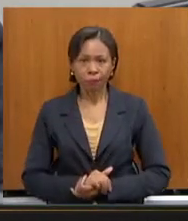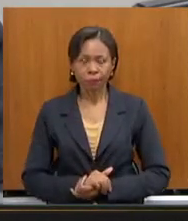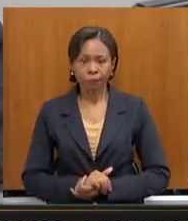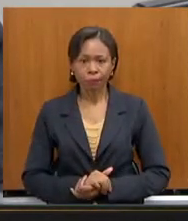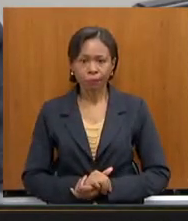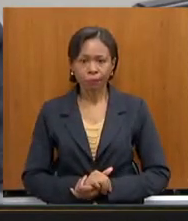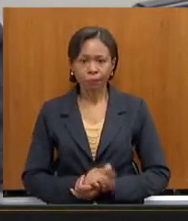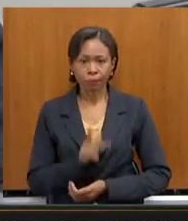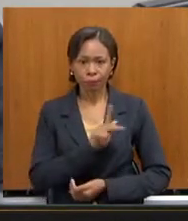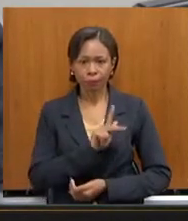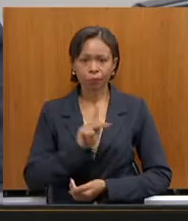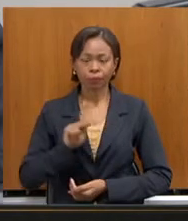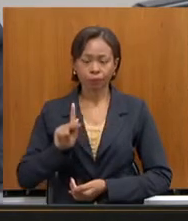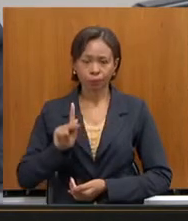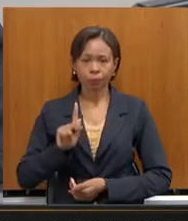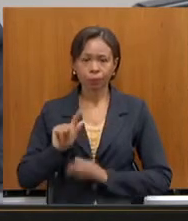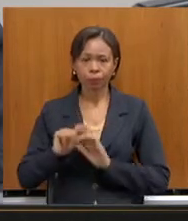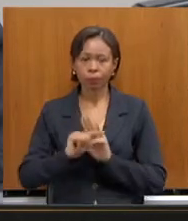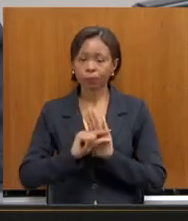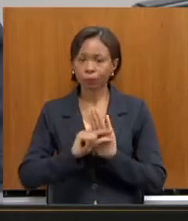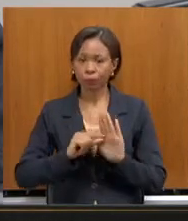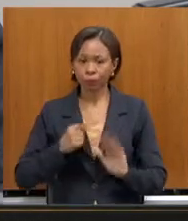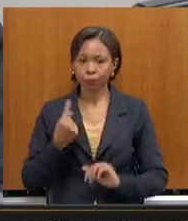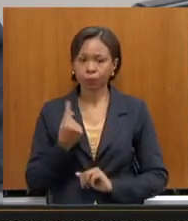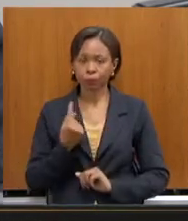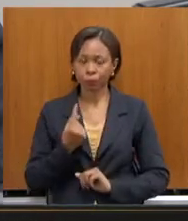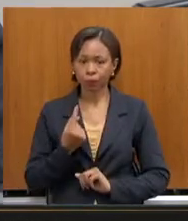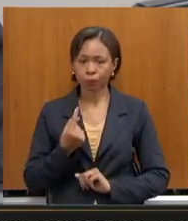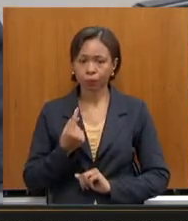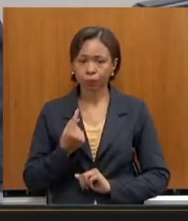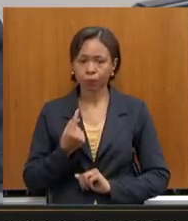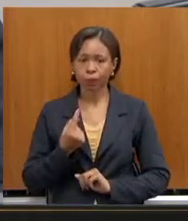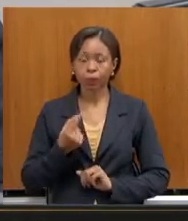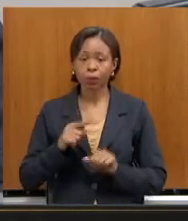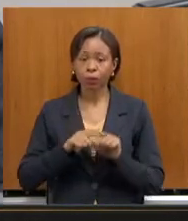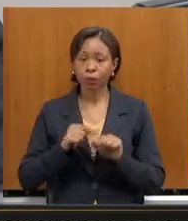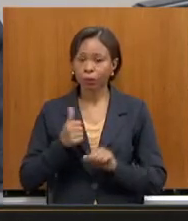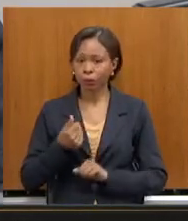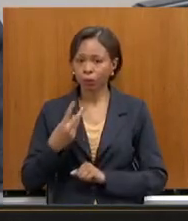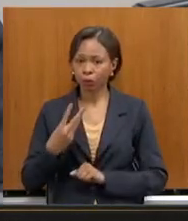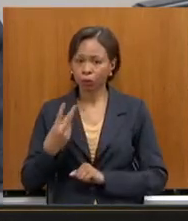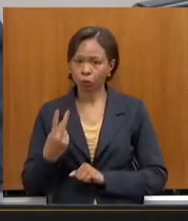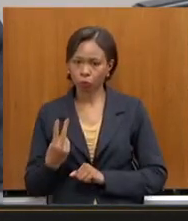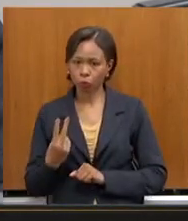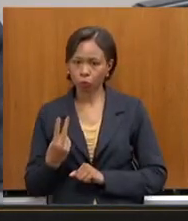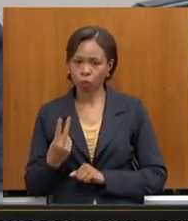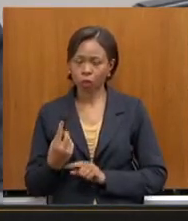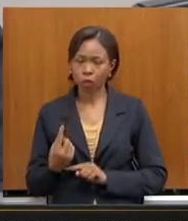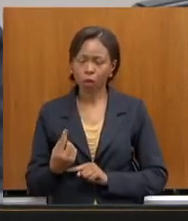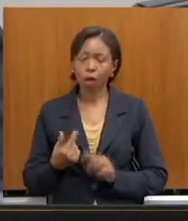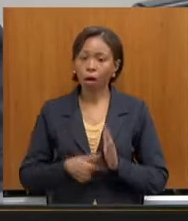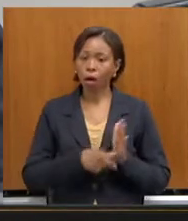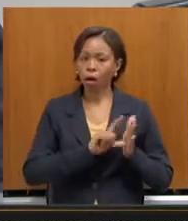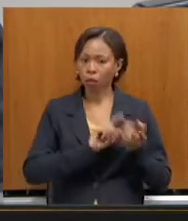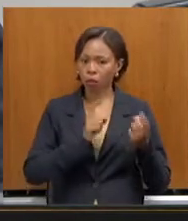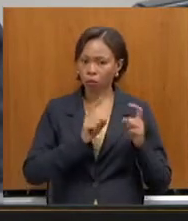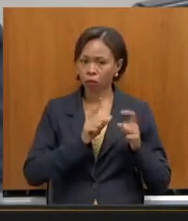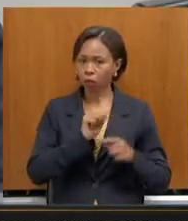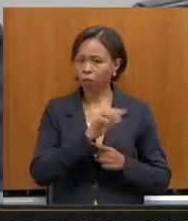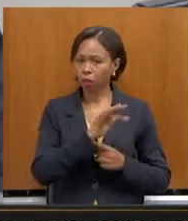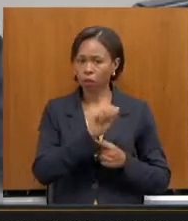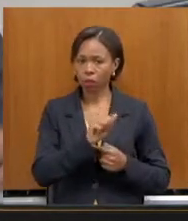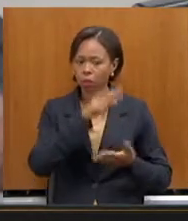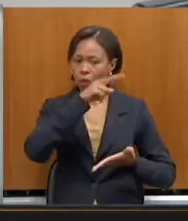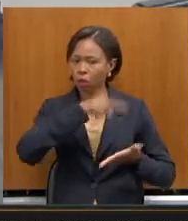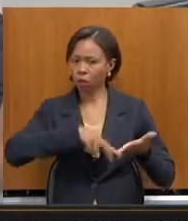presidência nos termos do parágrafo primeiro do artigo 132 do Regimento Interno dispensa a leitura da ata da reunião anterior considera a aprovada